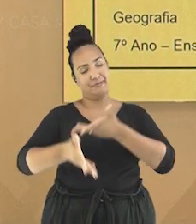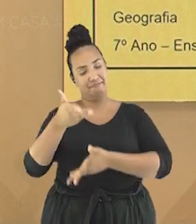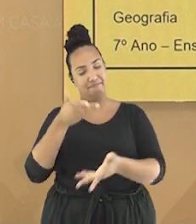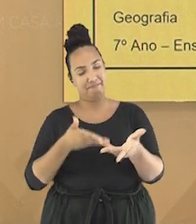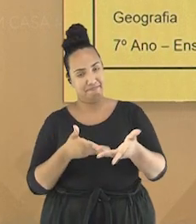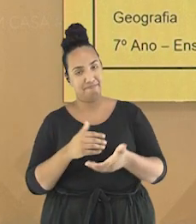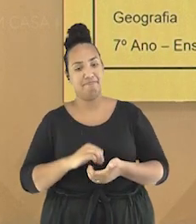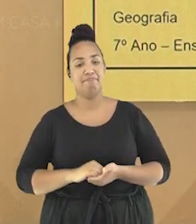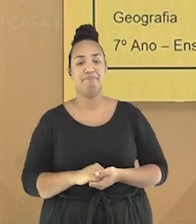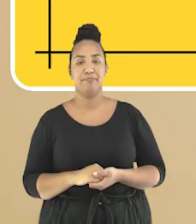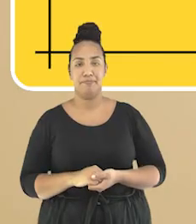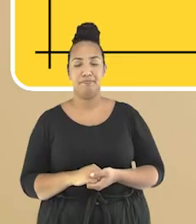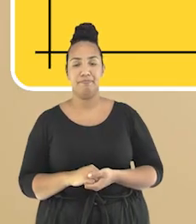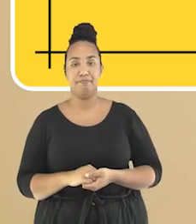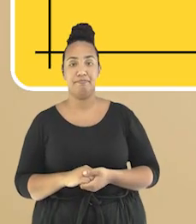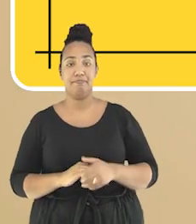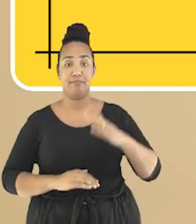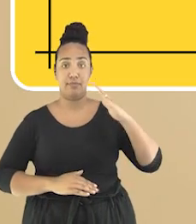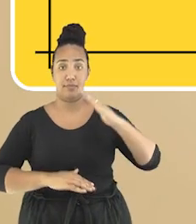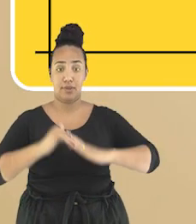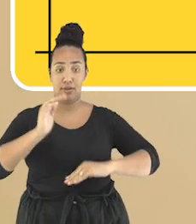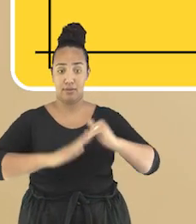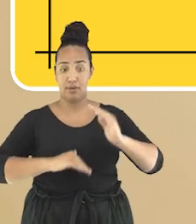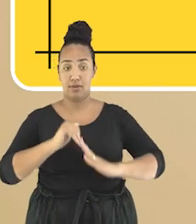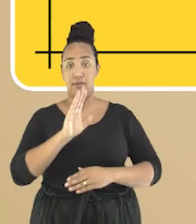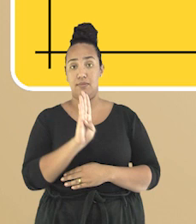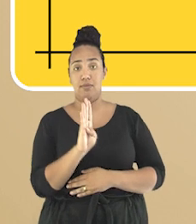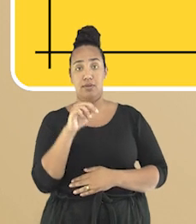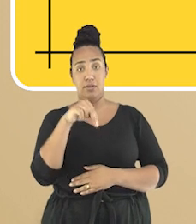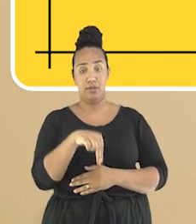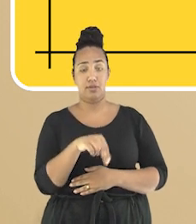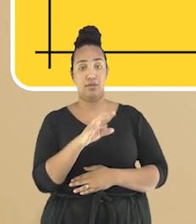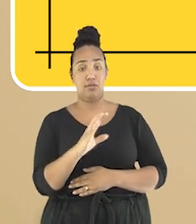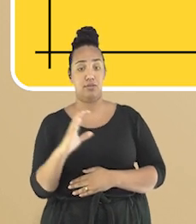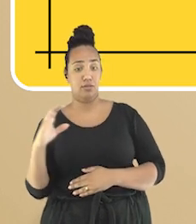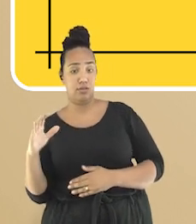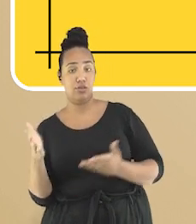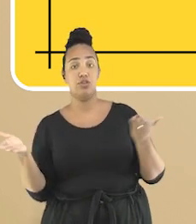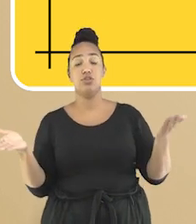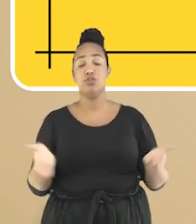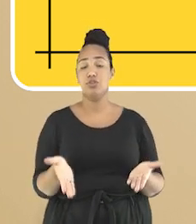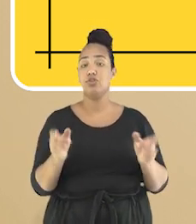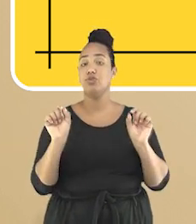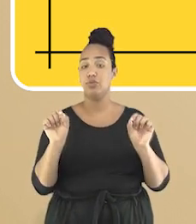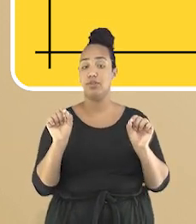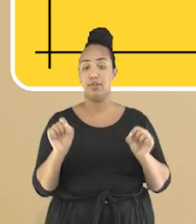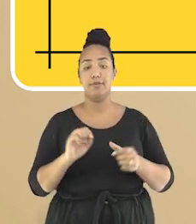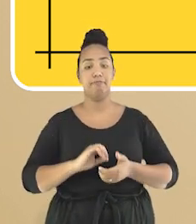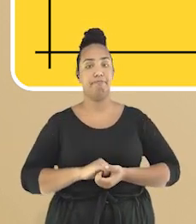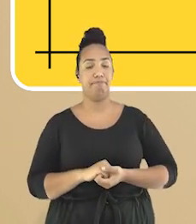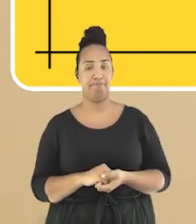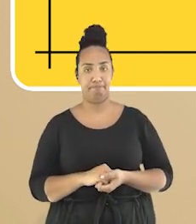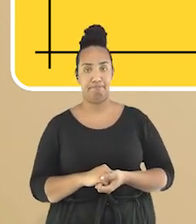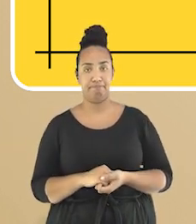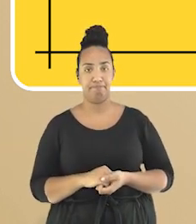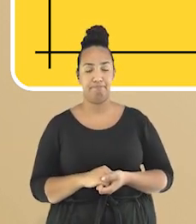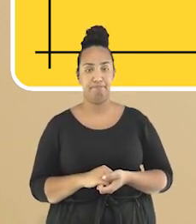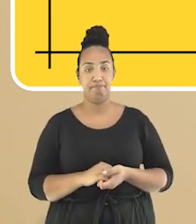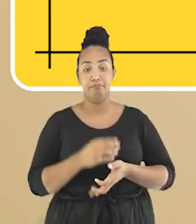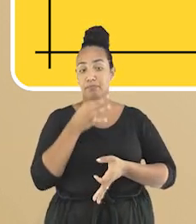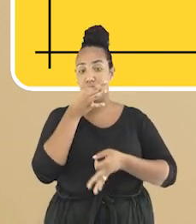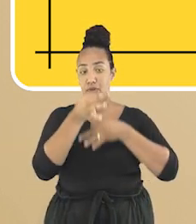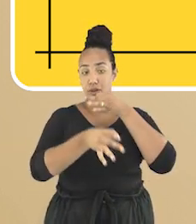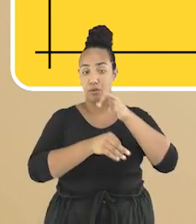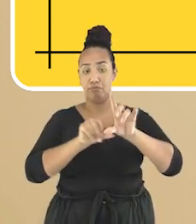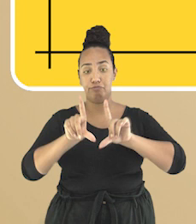presença e participação. A habilidade da BNCC que está baseada na nossa aula é a de selecionar